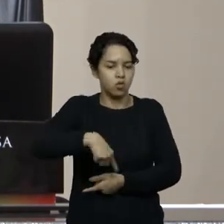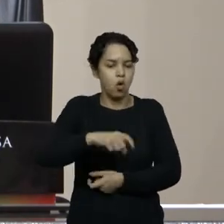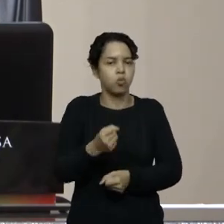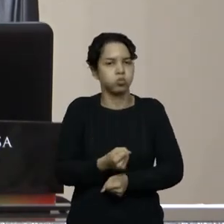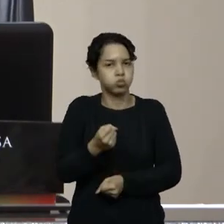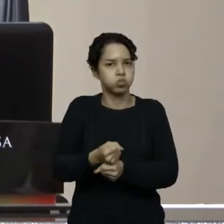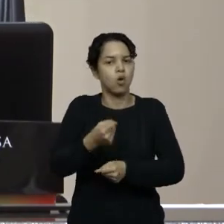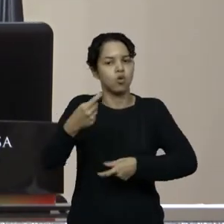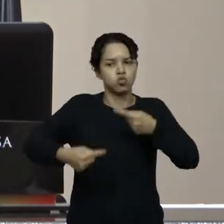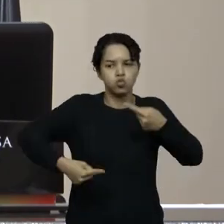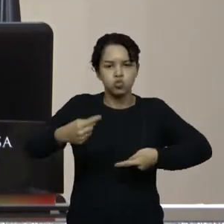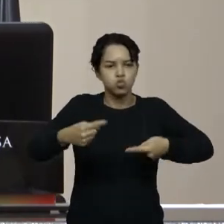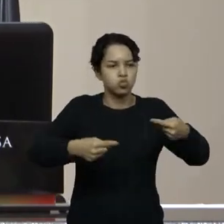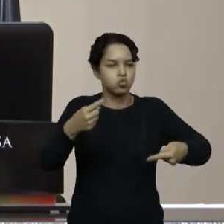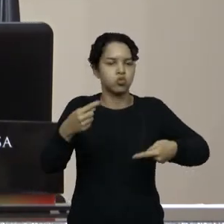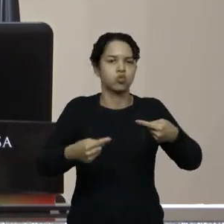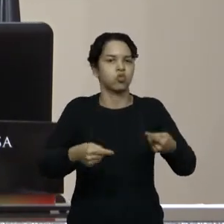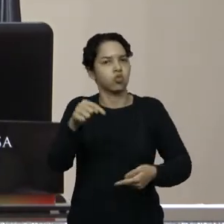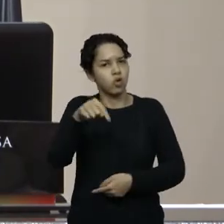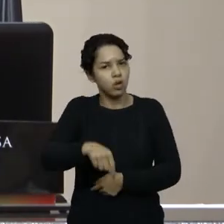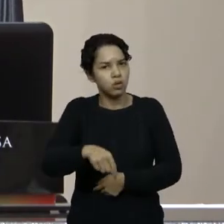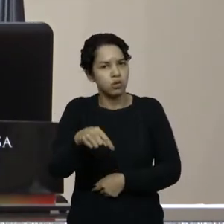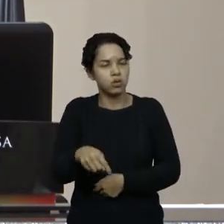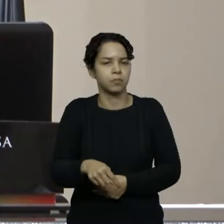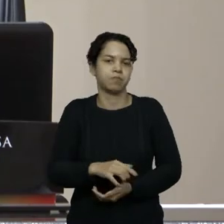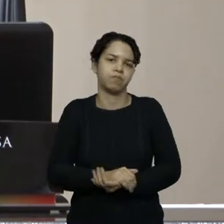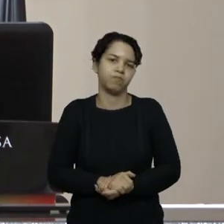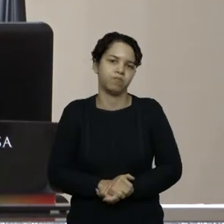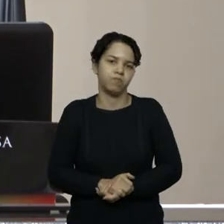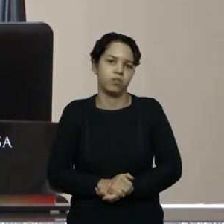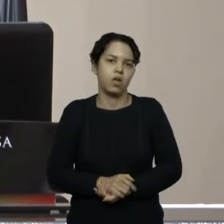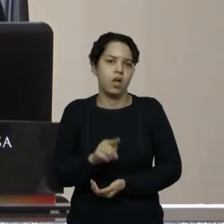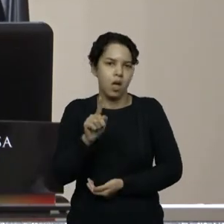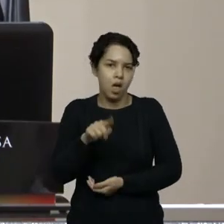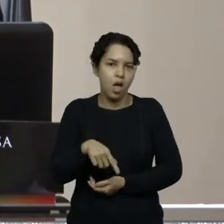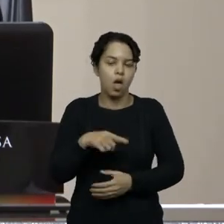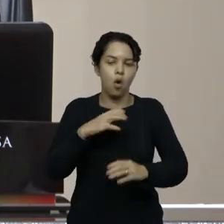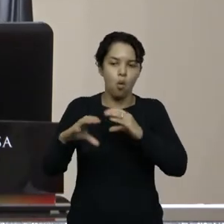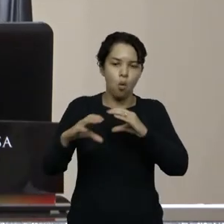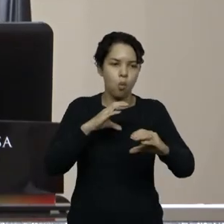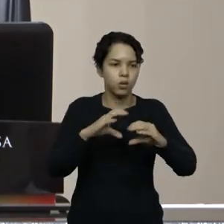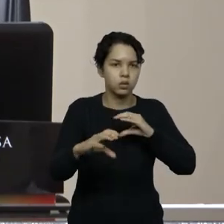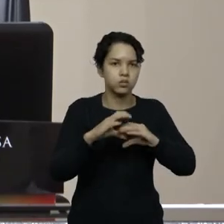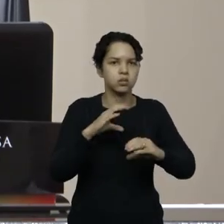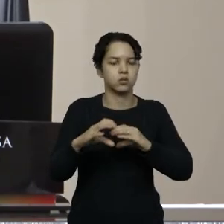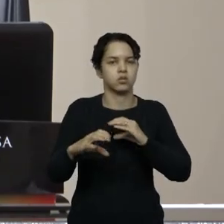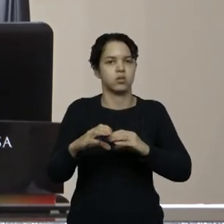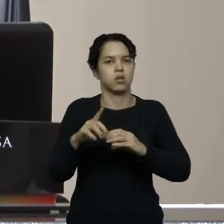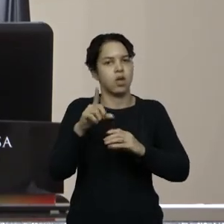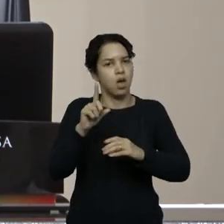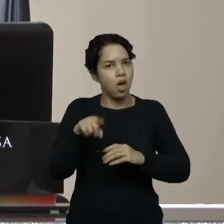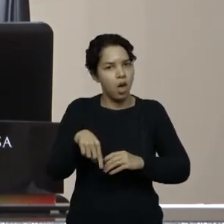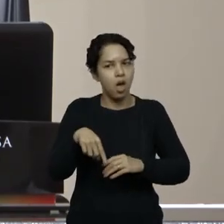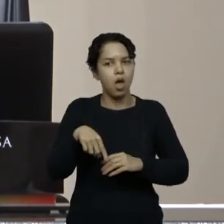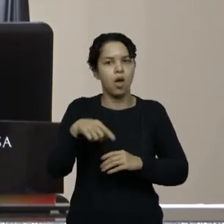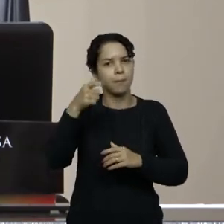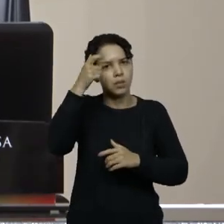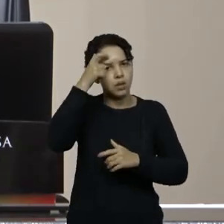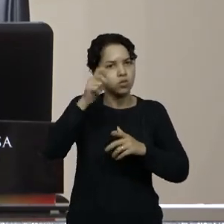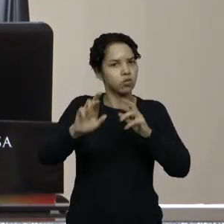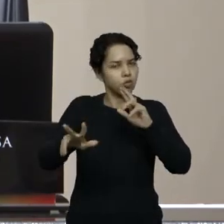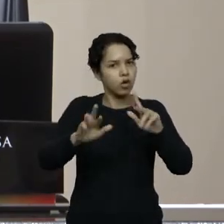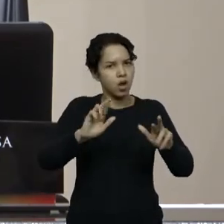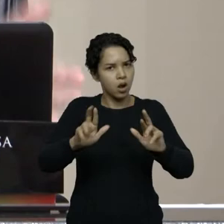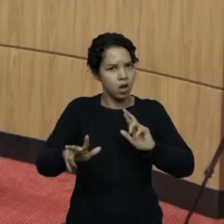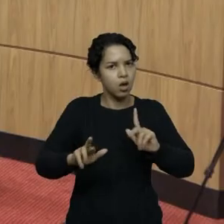uma casa de discutir Deputado Marcos Vieira é uma casa de diálogo é uma casa de diferença é